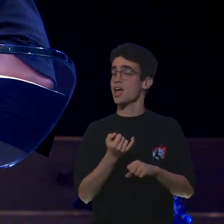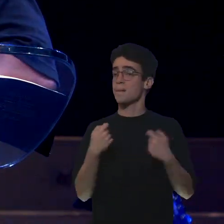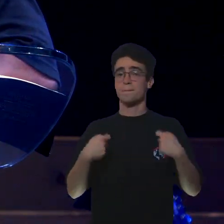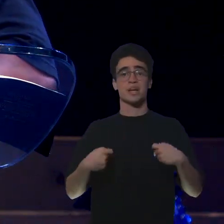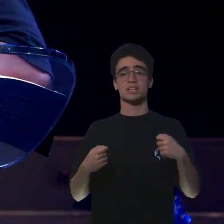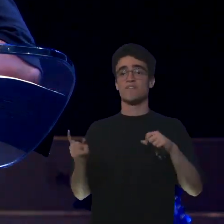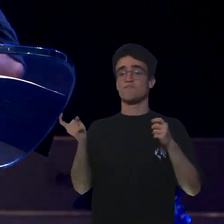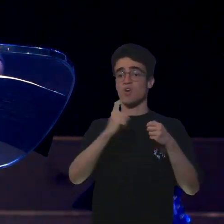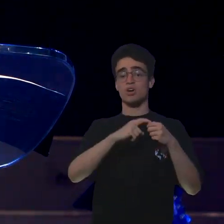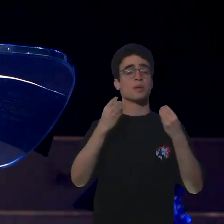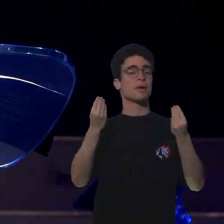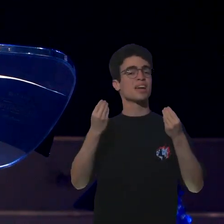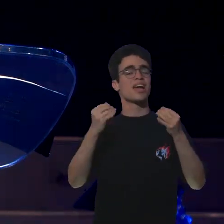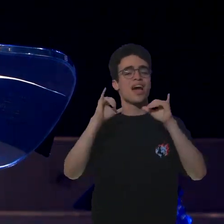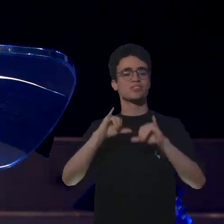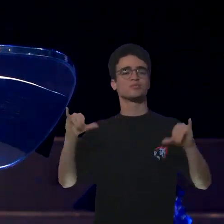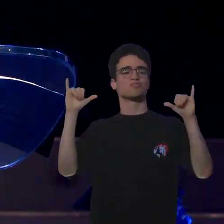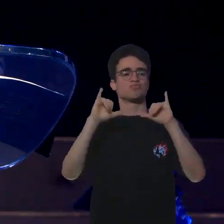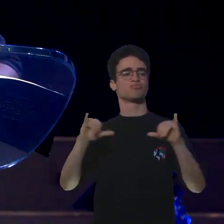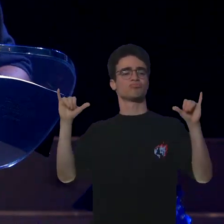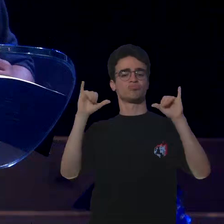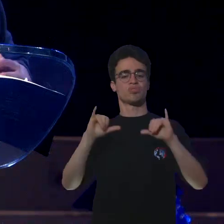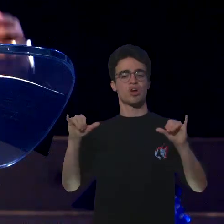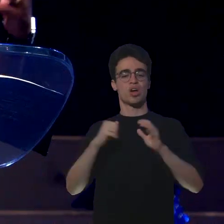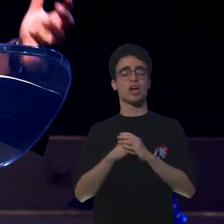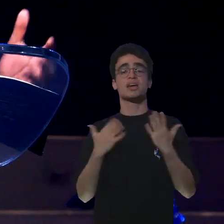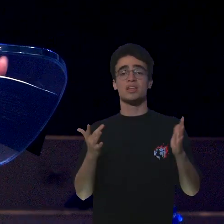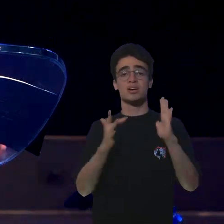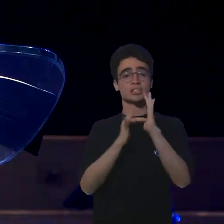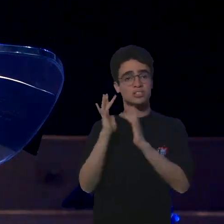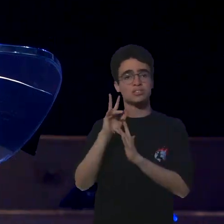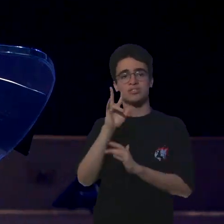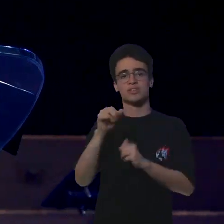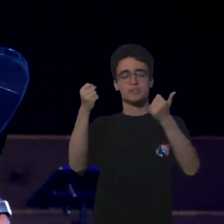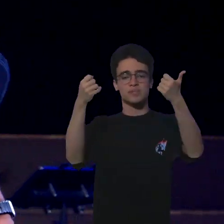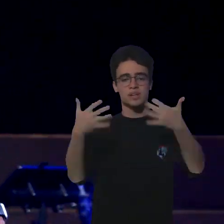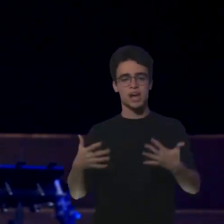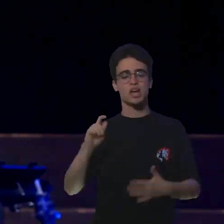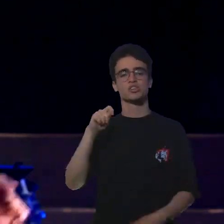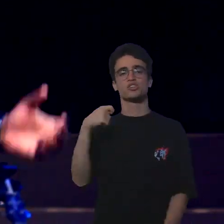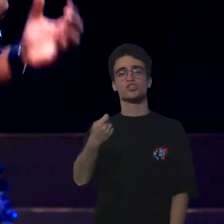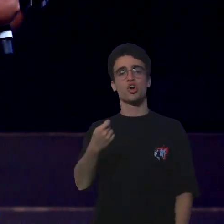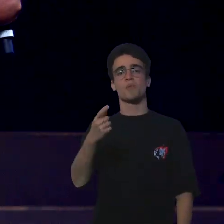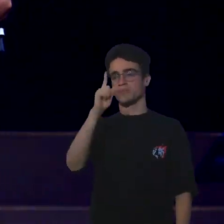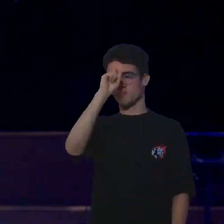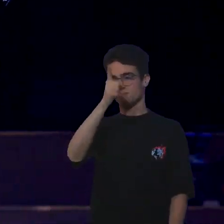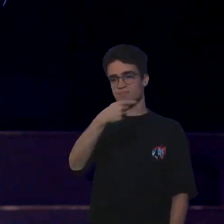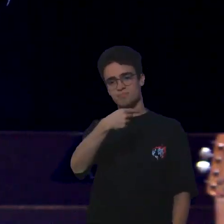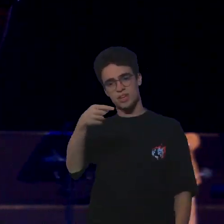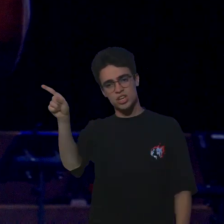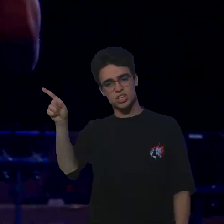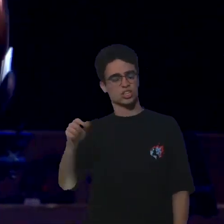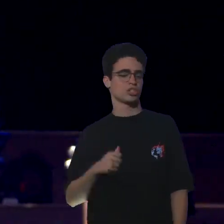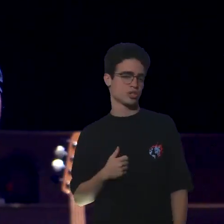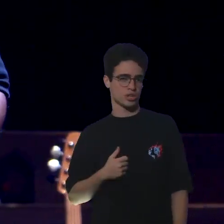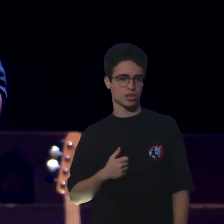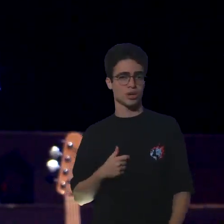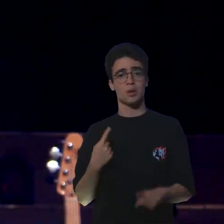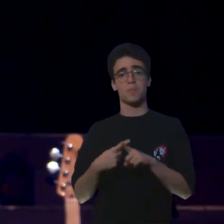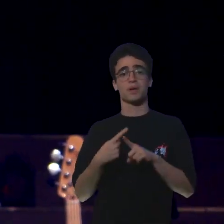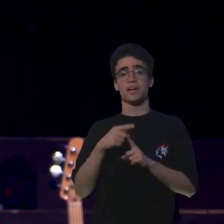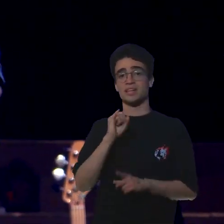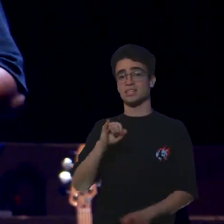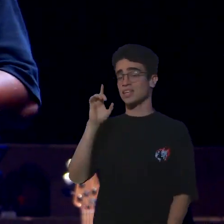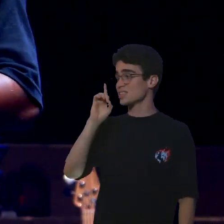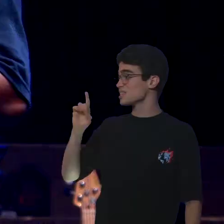anunciar essa boa nova. E o Senhor vai nos falar sobre esse ide. Quando a gente tem a